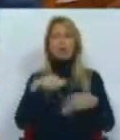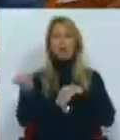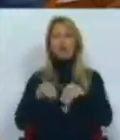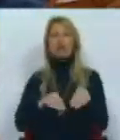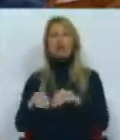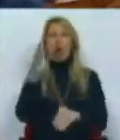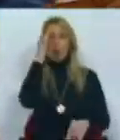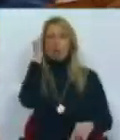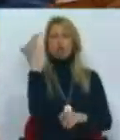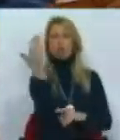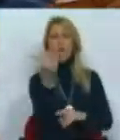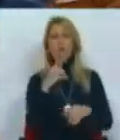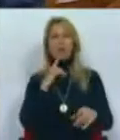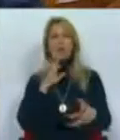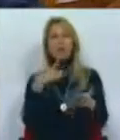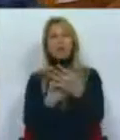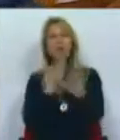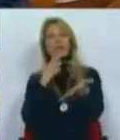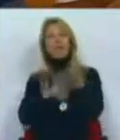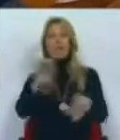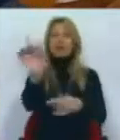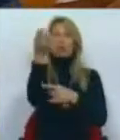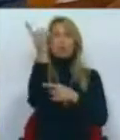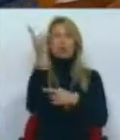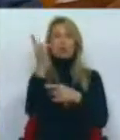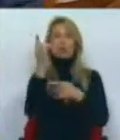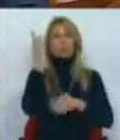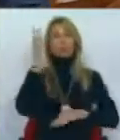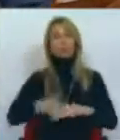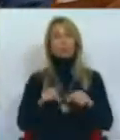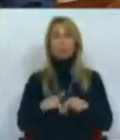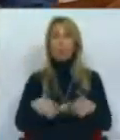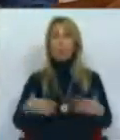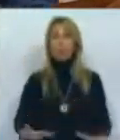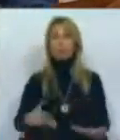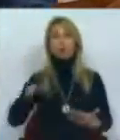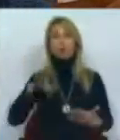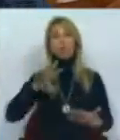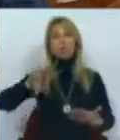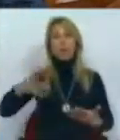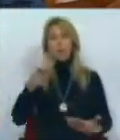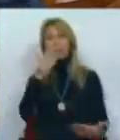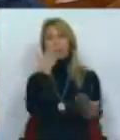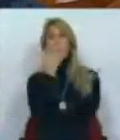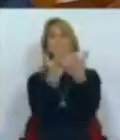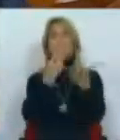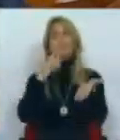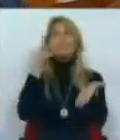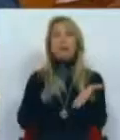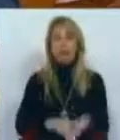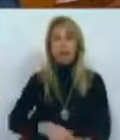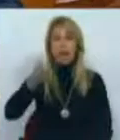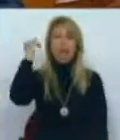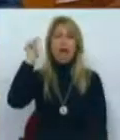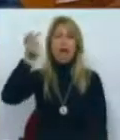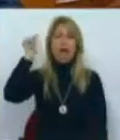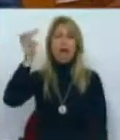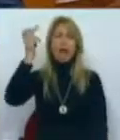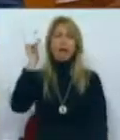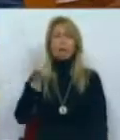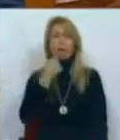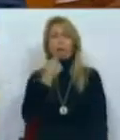de ilusões, o país encontra-se hoje com a realidade. Ao fim de muitos anos de direções erradas, de